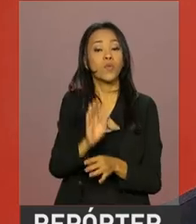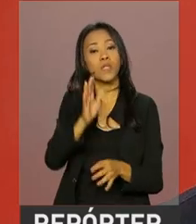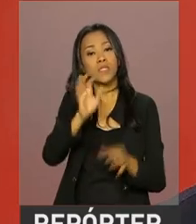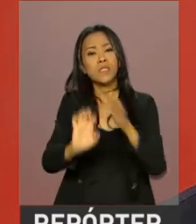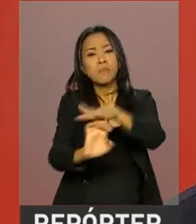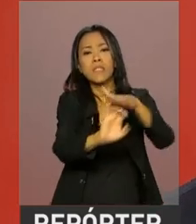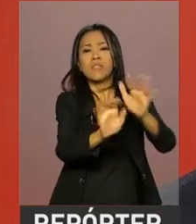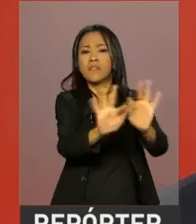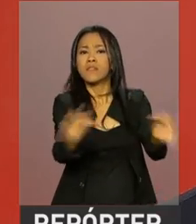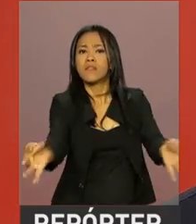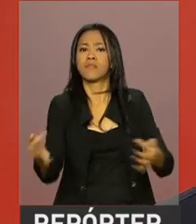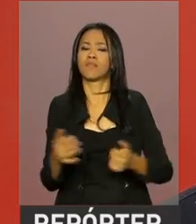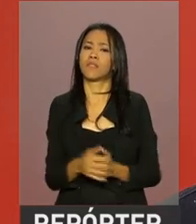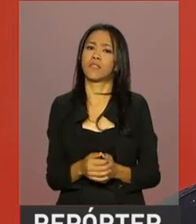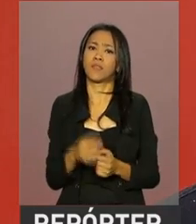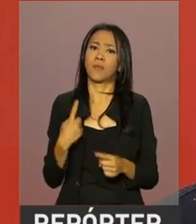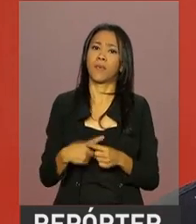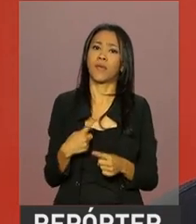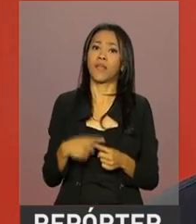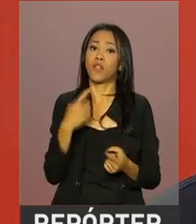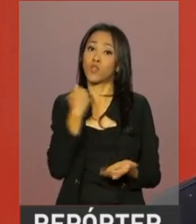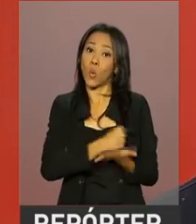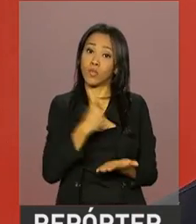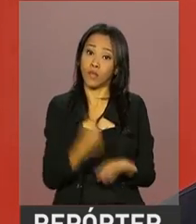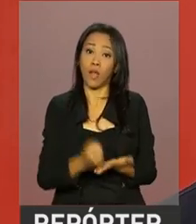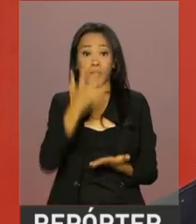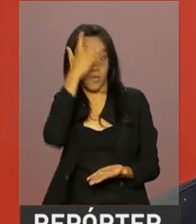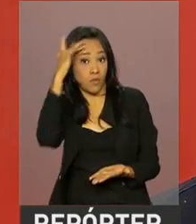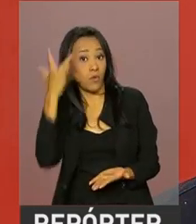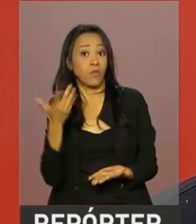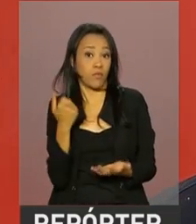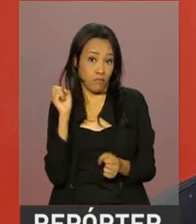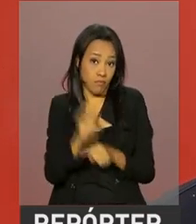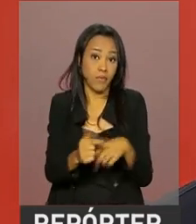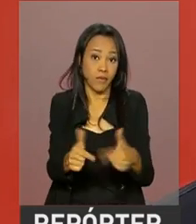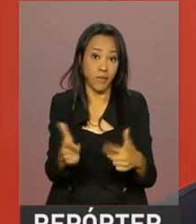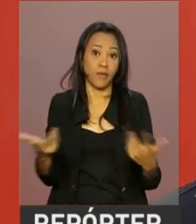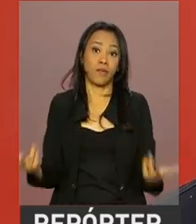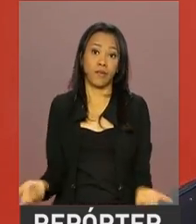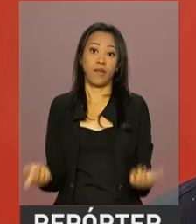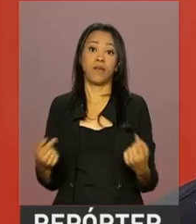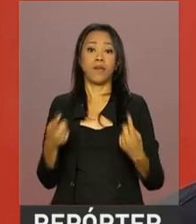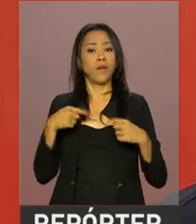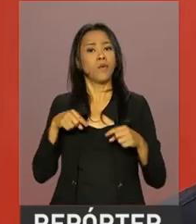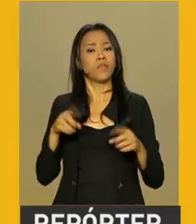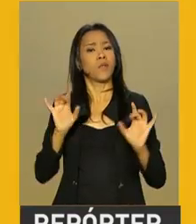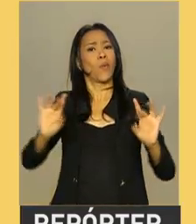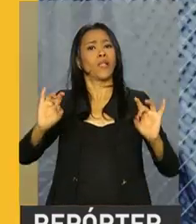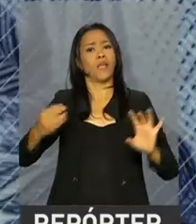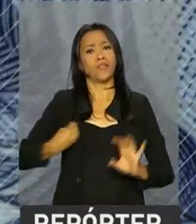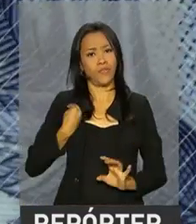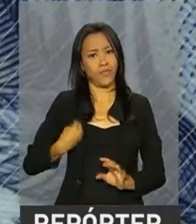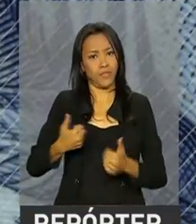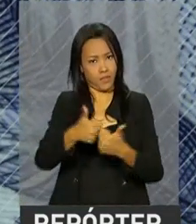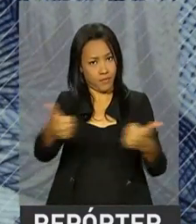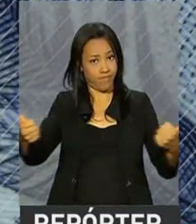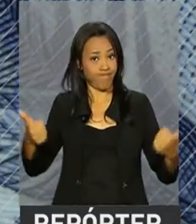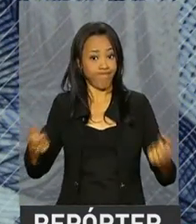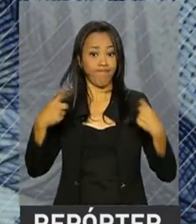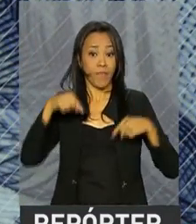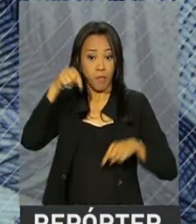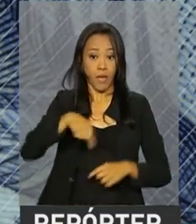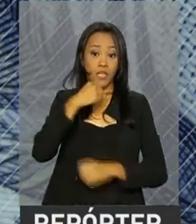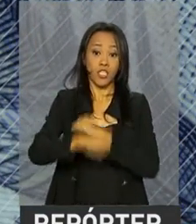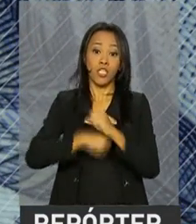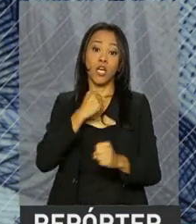gente coloca em emprego a gente gera emprego gera qualidade de vida nas pessoas para este ano são quase